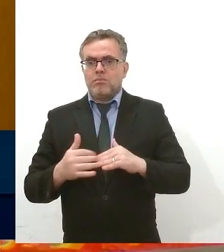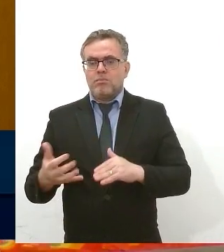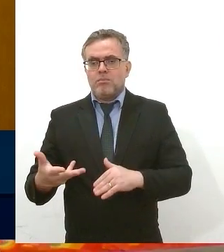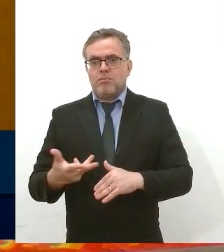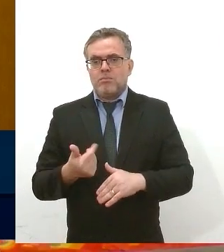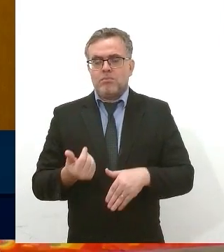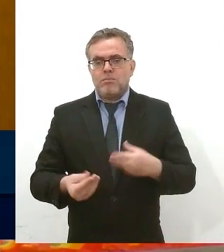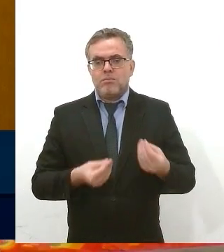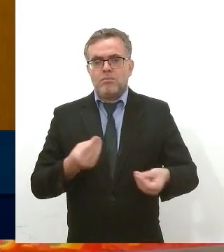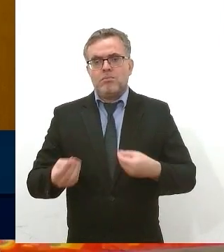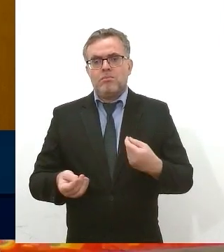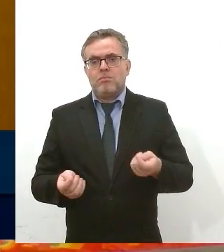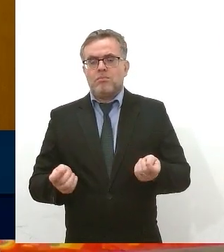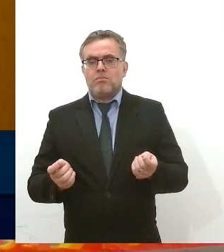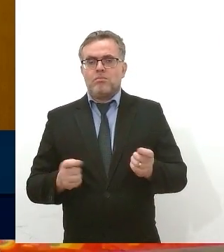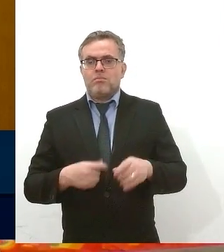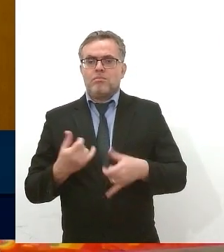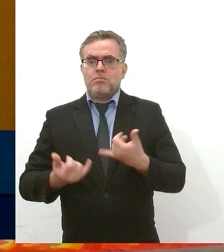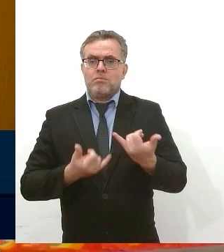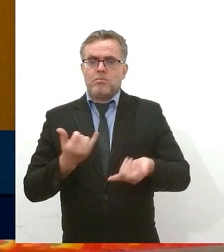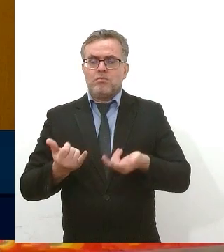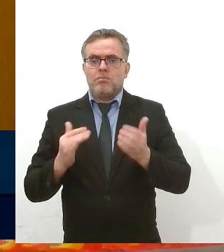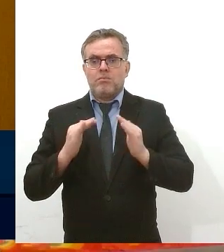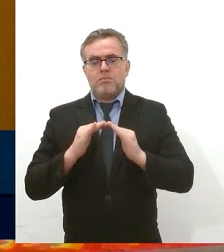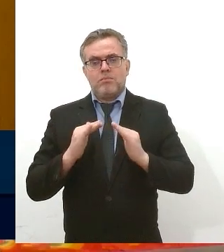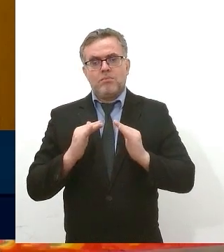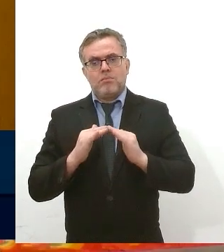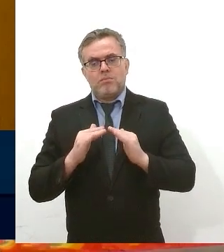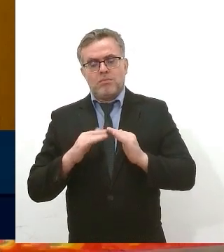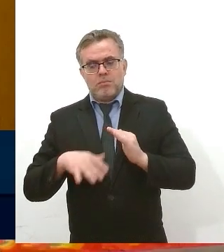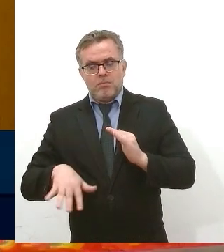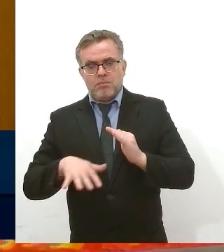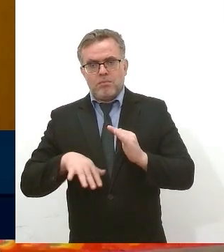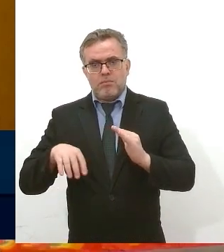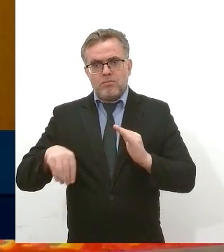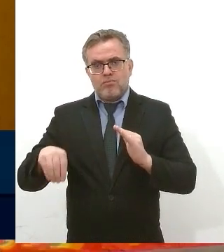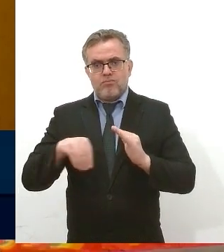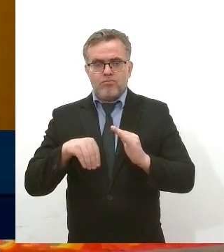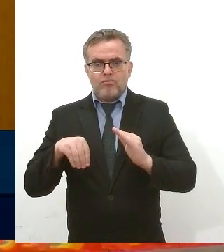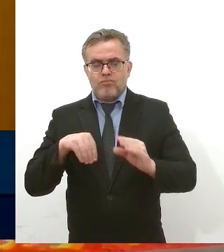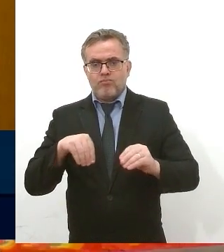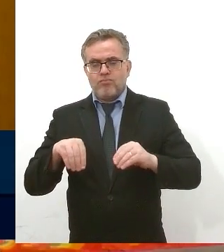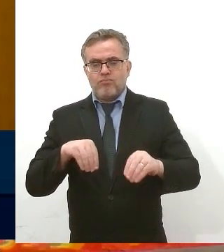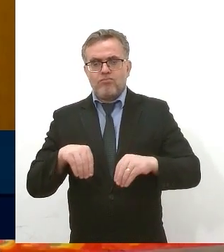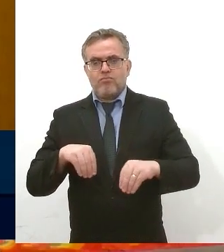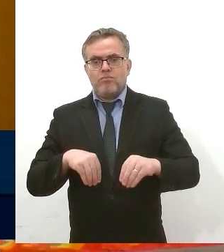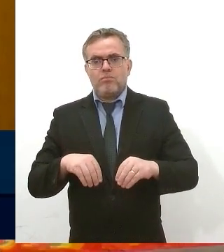de casinha, de bonequinha, porque pressupõe